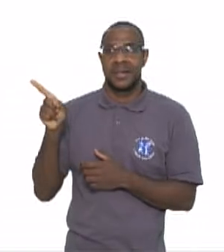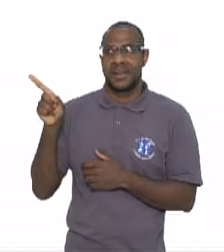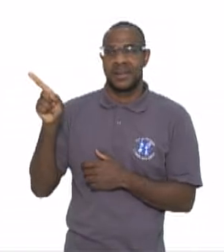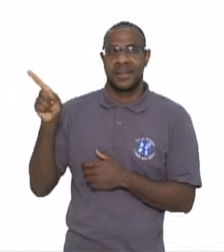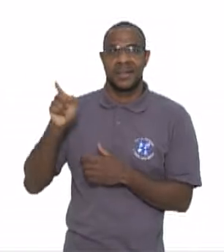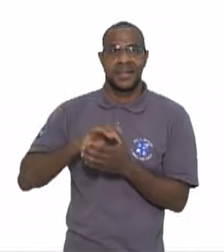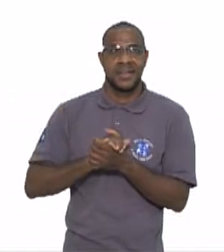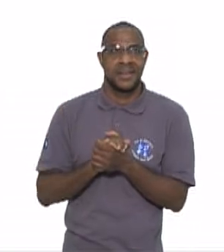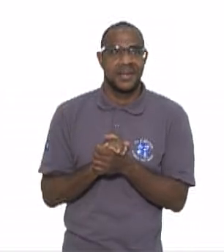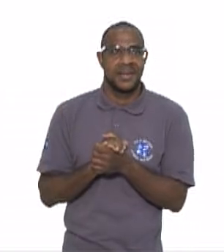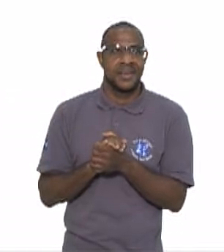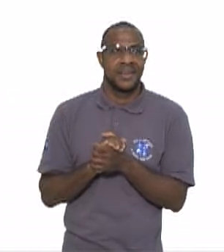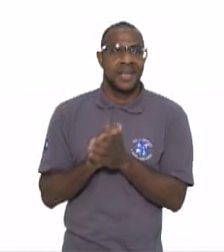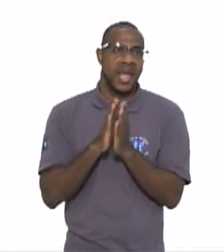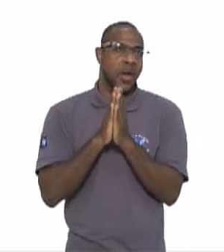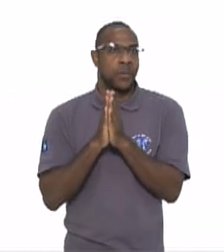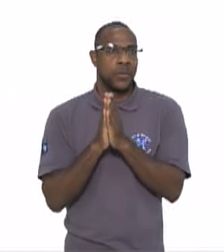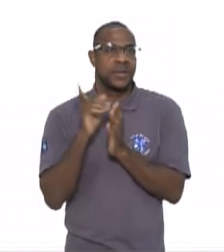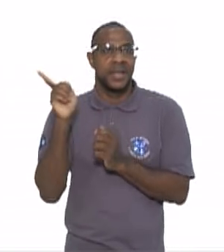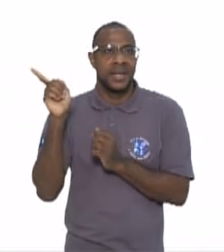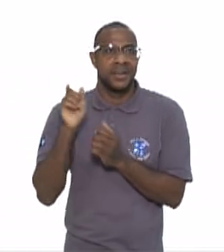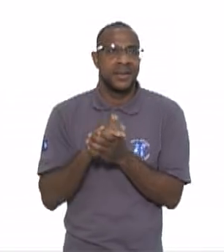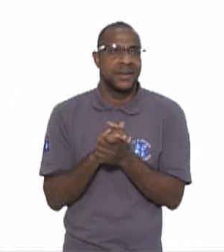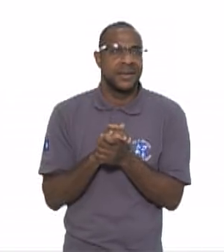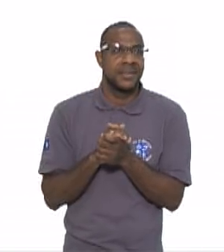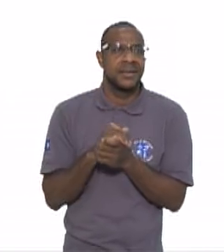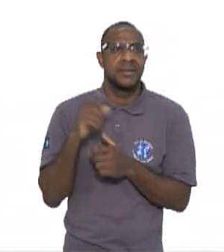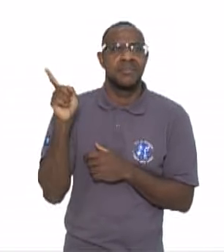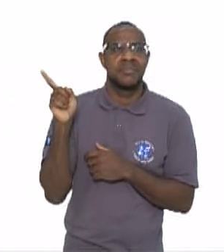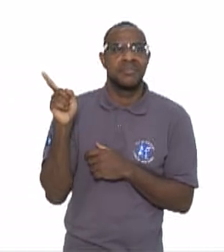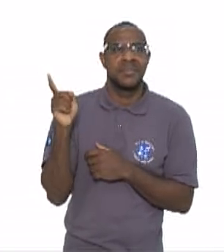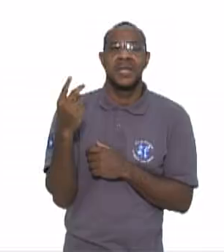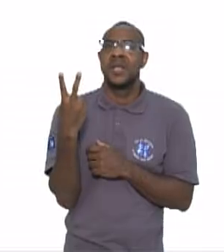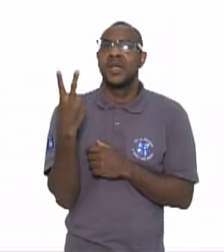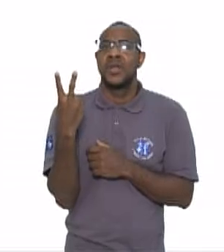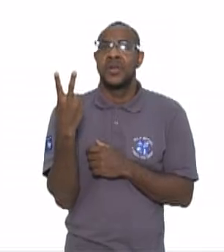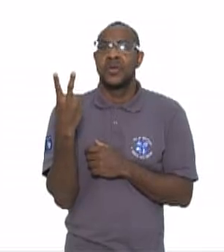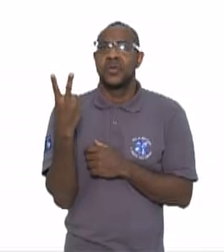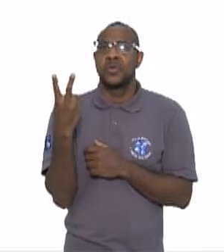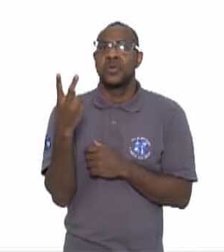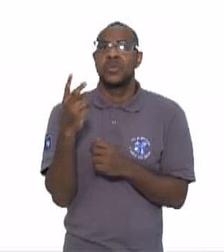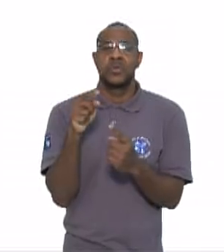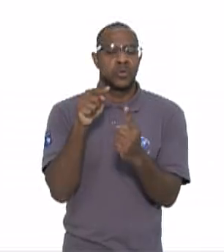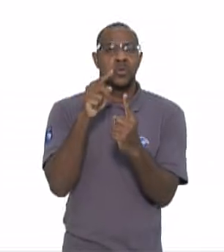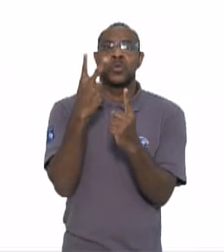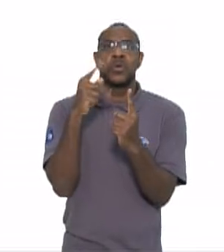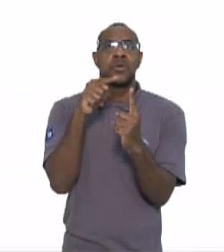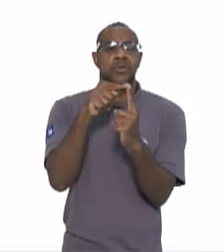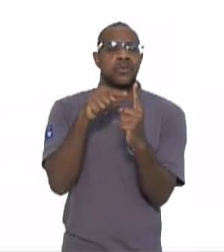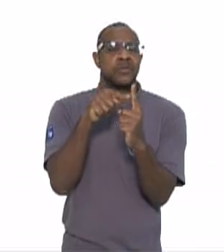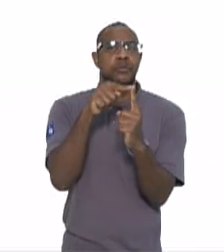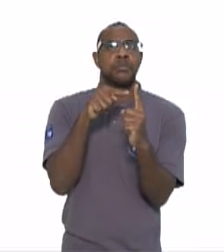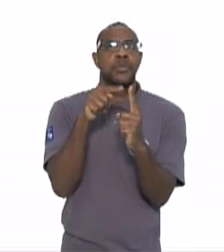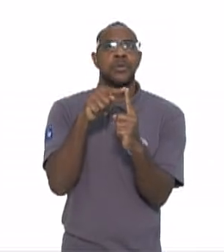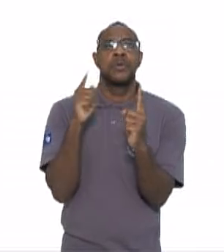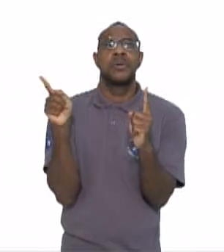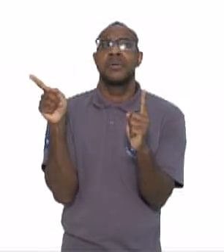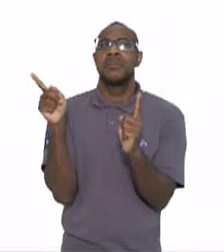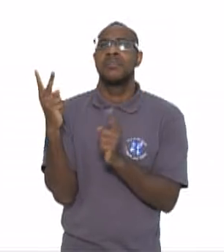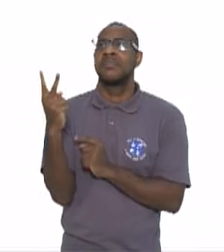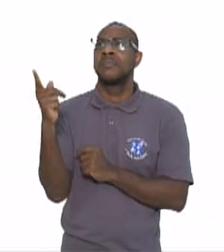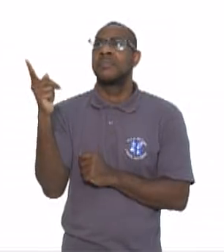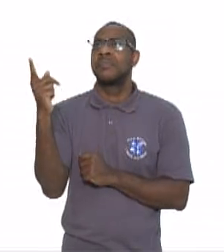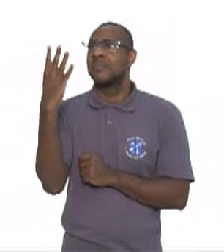duas formas, porque numa está em linguagem mais indígena. Então, ser um